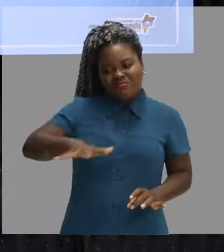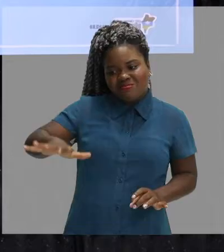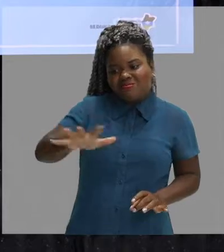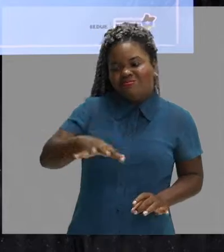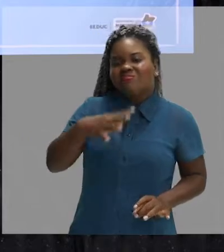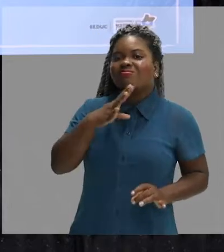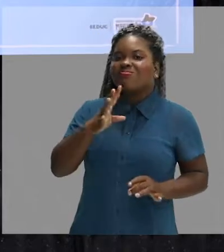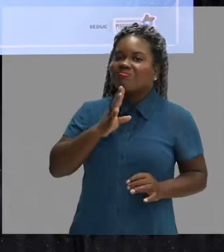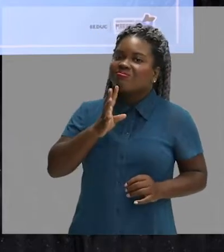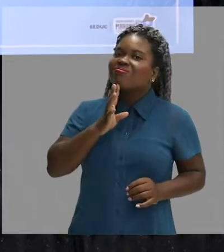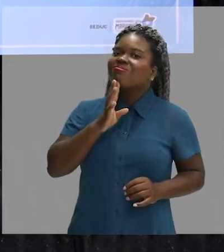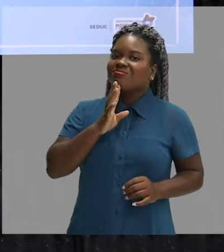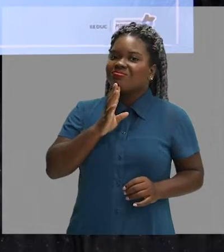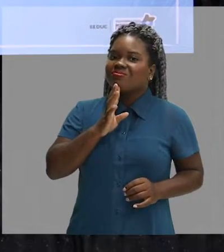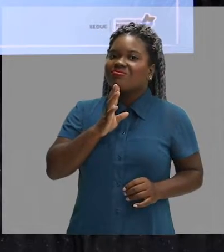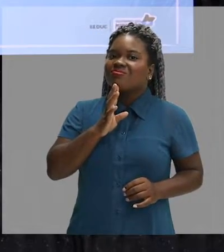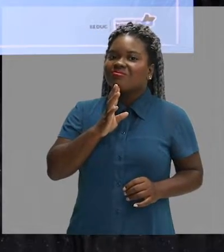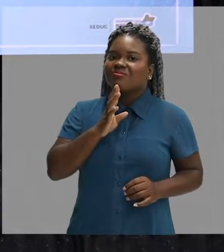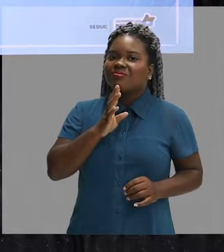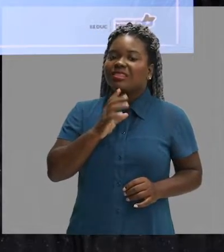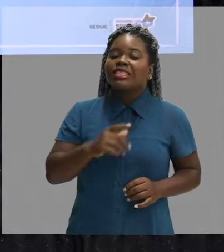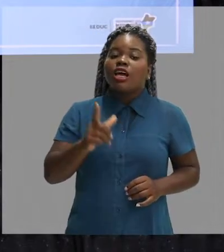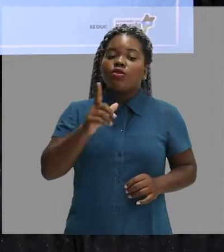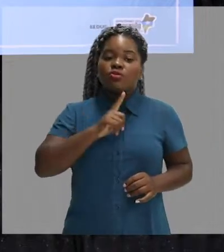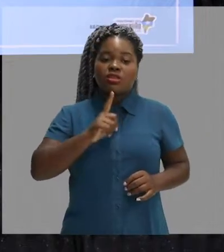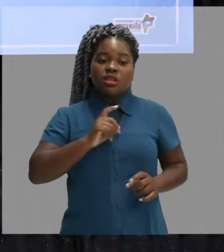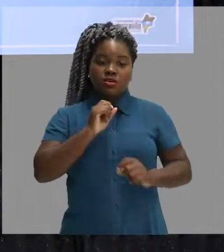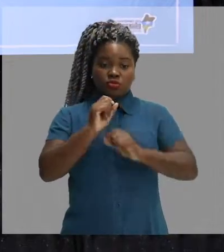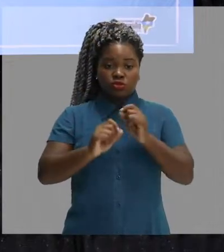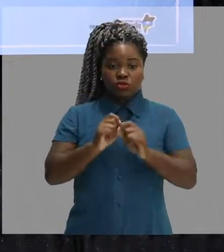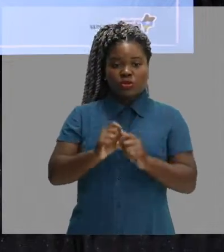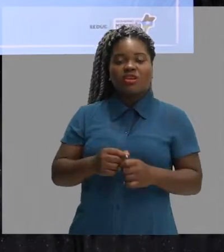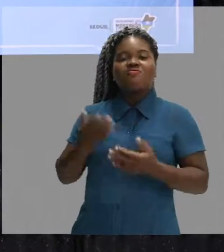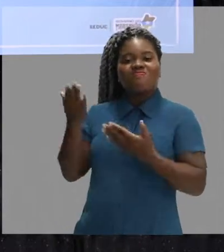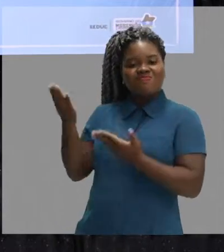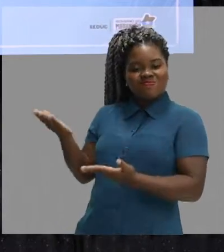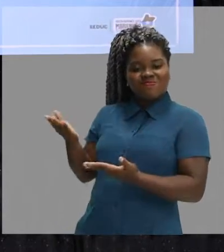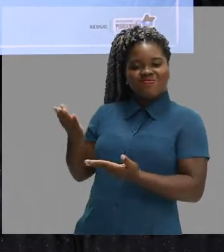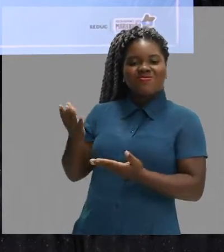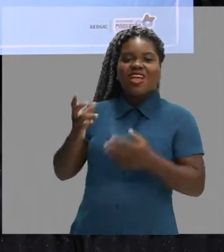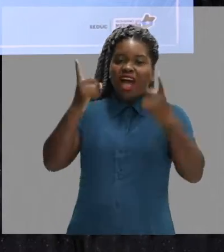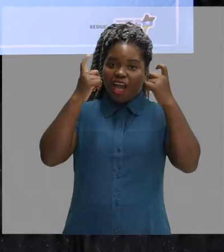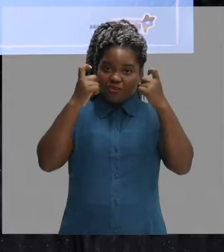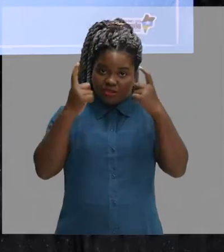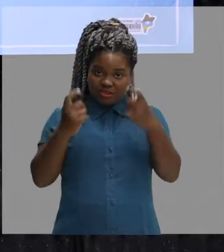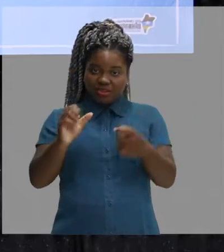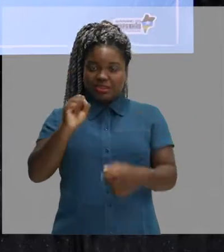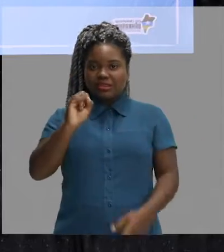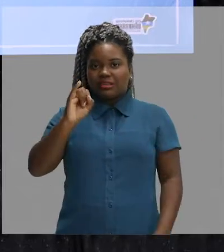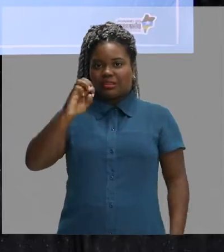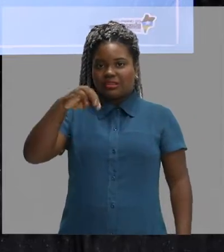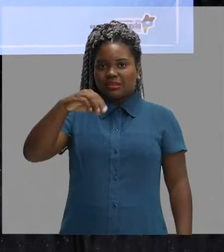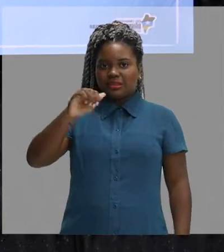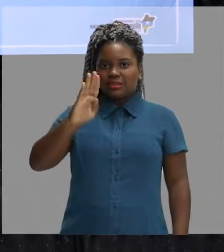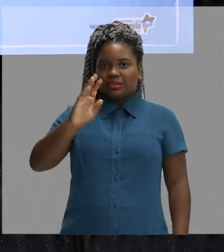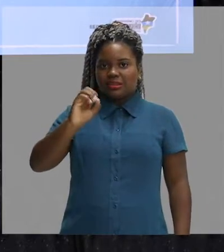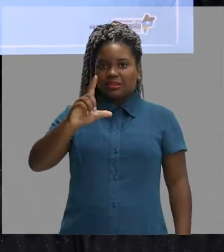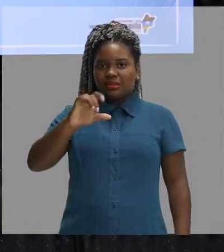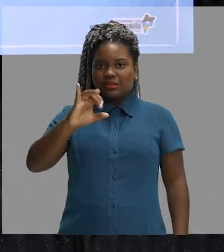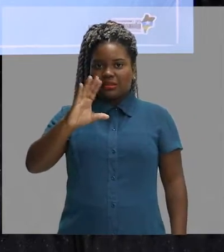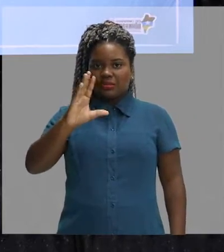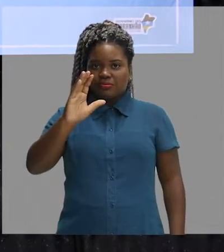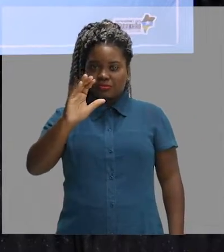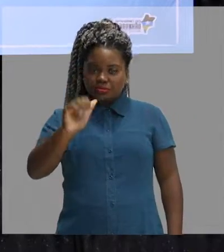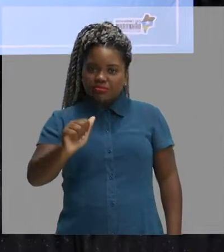conhecimento. Um deles é esse aqui, violência simbólica. O outro, que a gente vai ver daqui a pouco, é chamado triângulo da